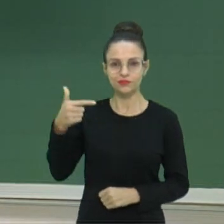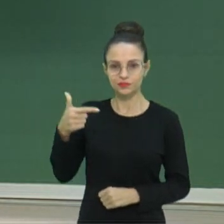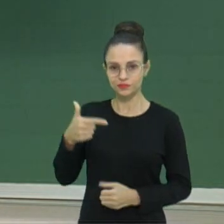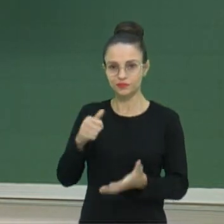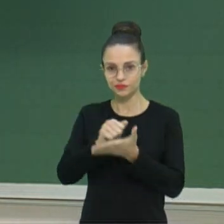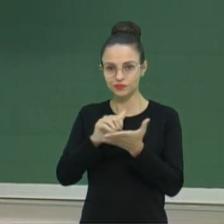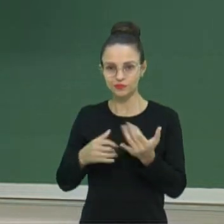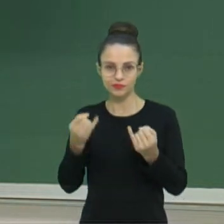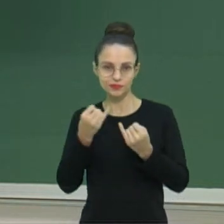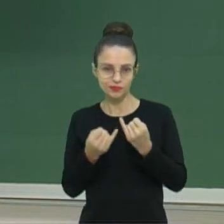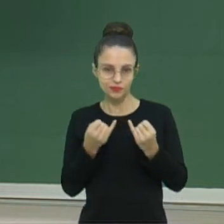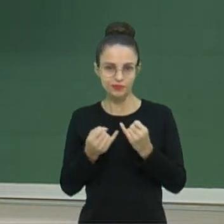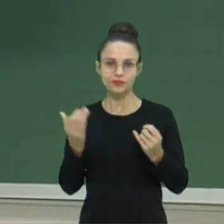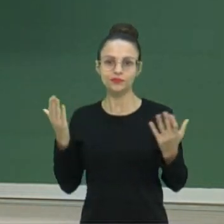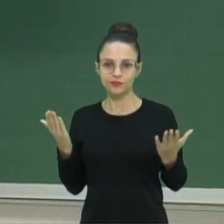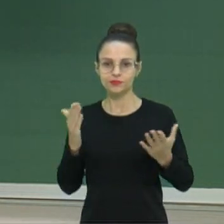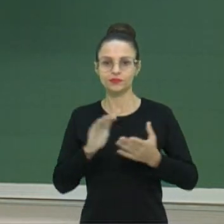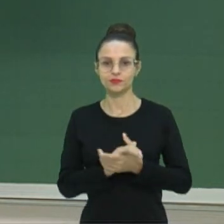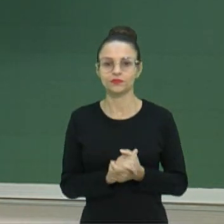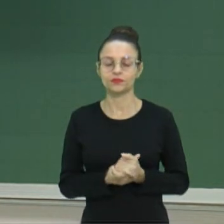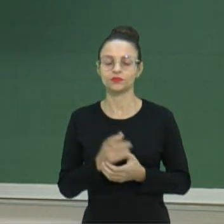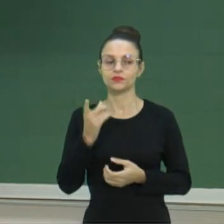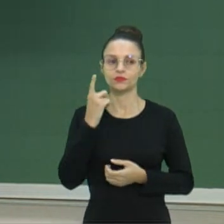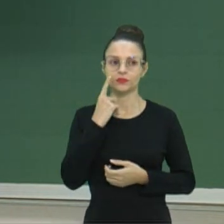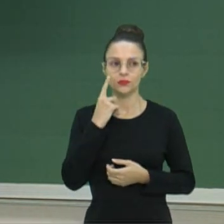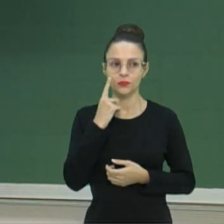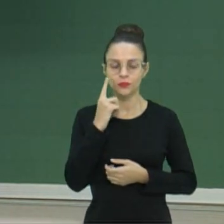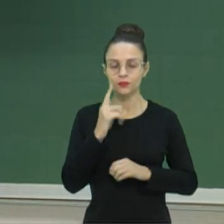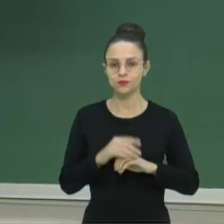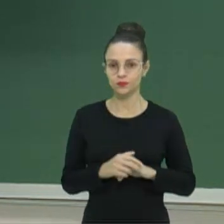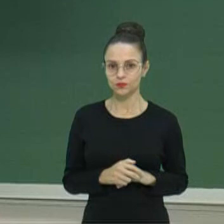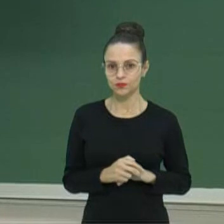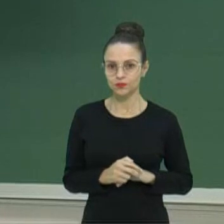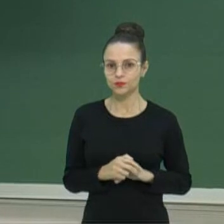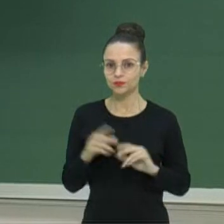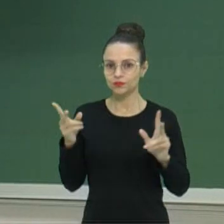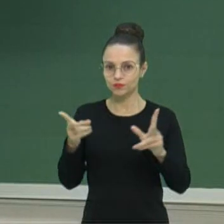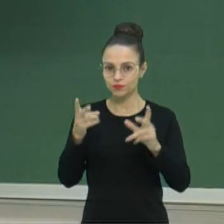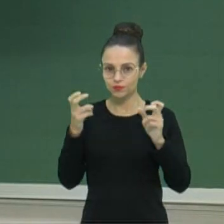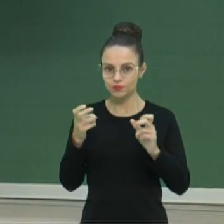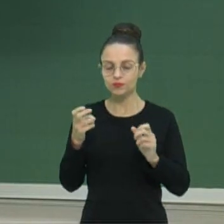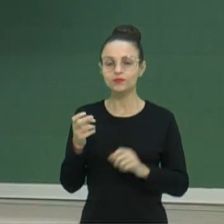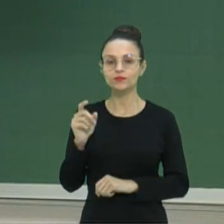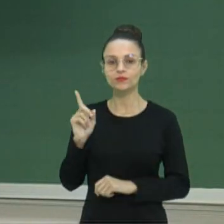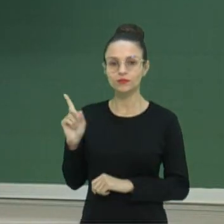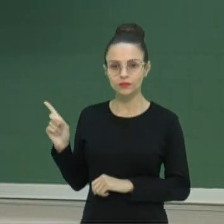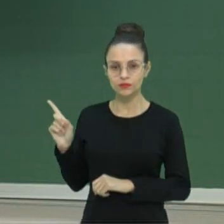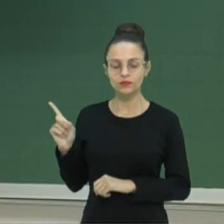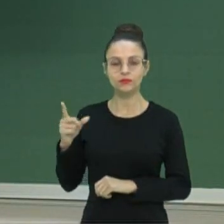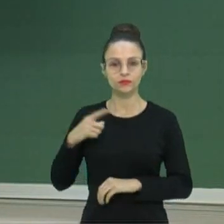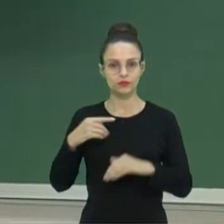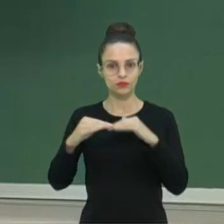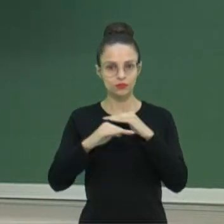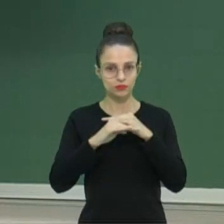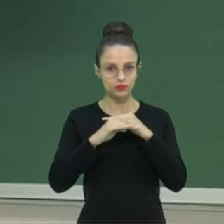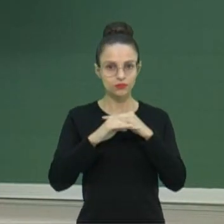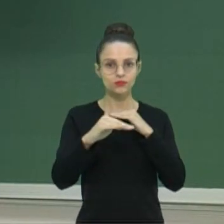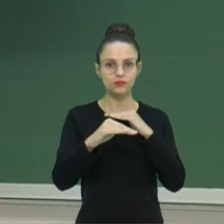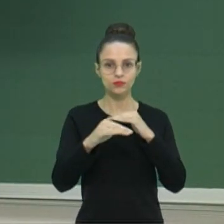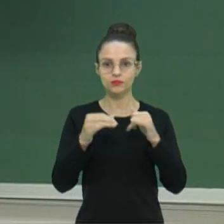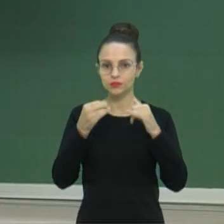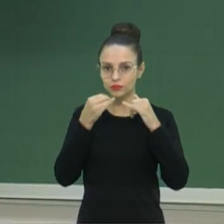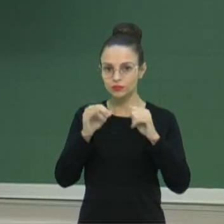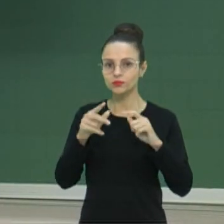certo? Bem, veja o que acontece aqui, né? Se você observar esse desenho, na verdade nós estamos trabalhando com conservação de energia mecânica